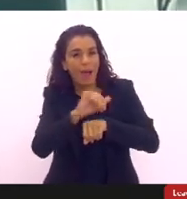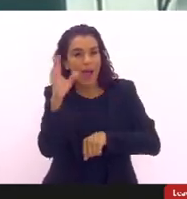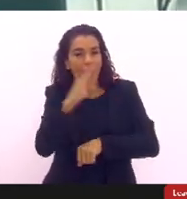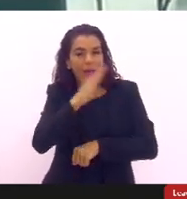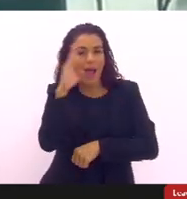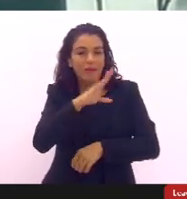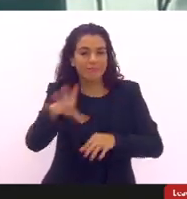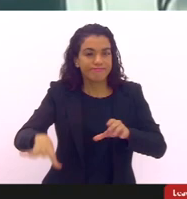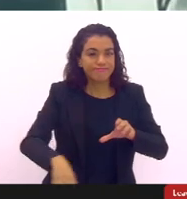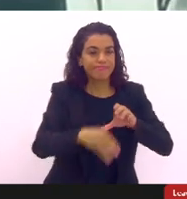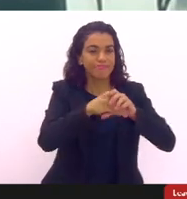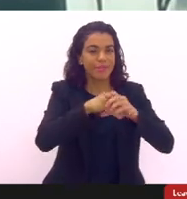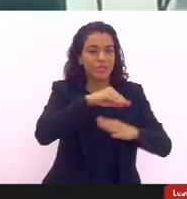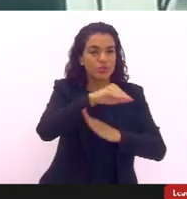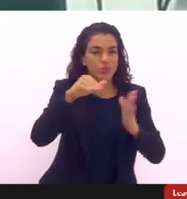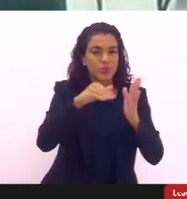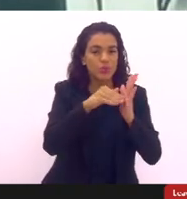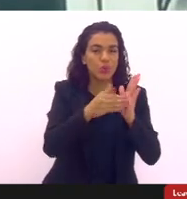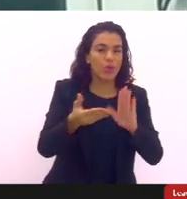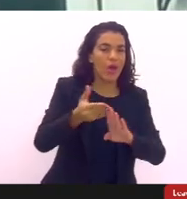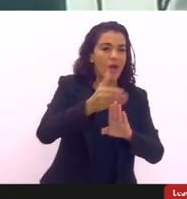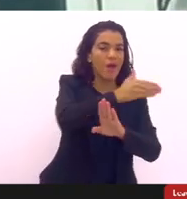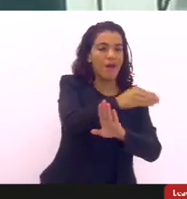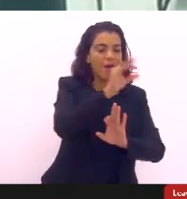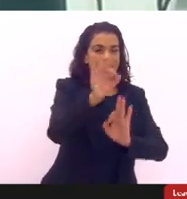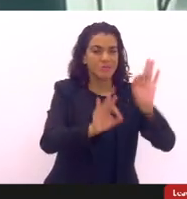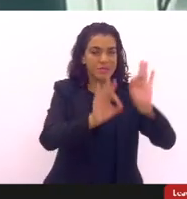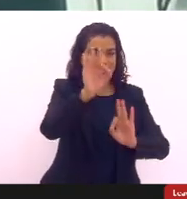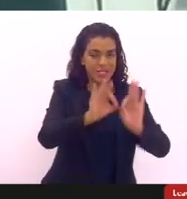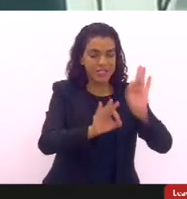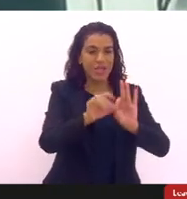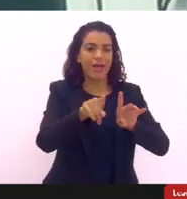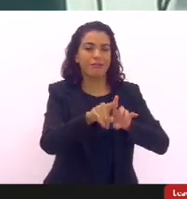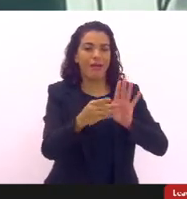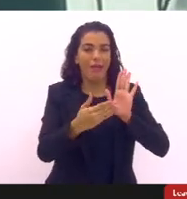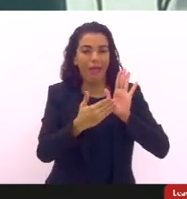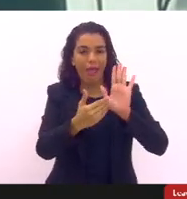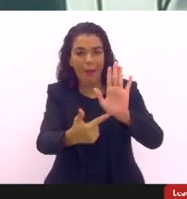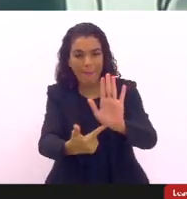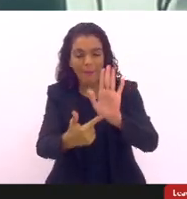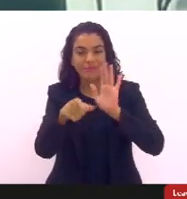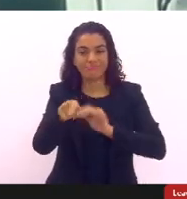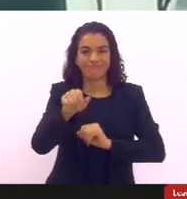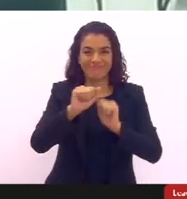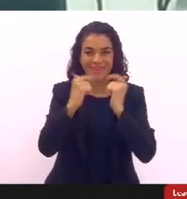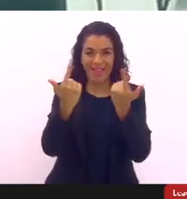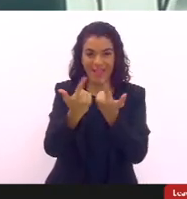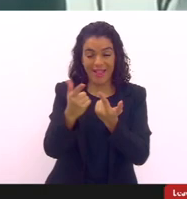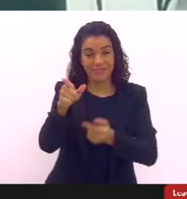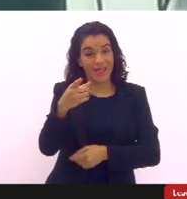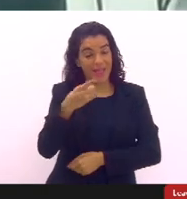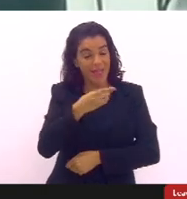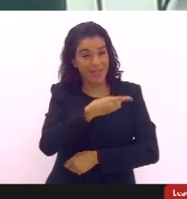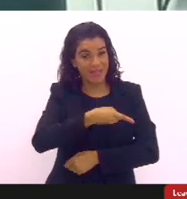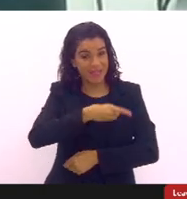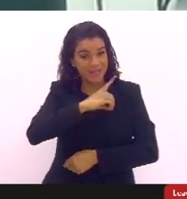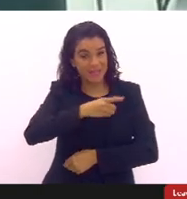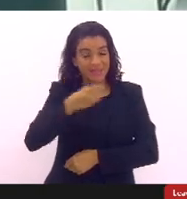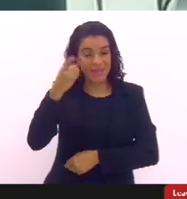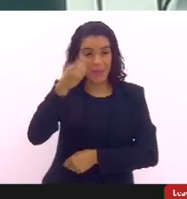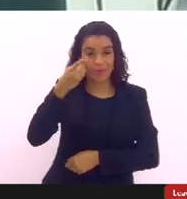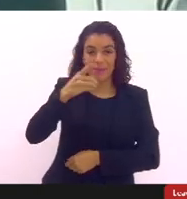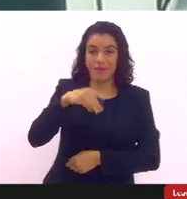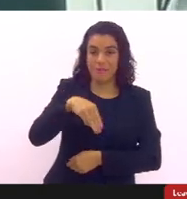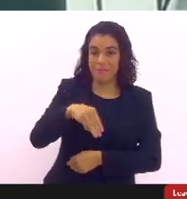a implantação de tudo que foi planejado, que foi apresentado na LEJA. A deputada Marta Rocha participou disso desde o momento em que foi